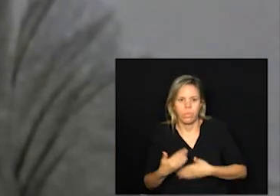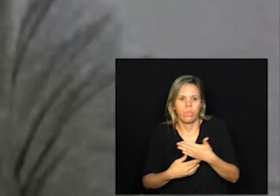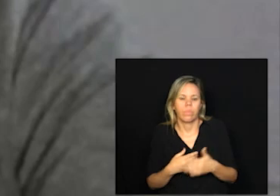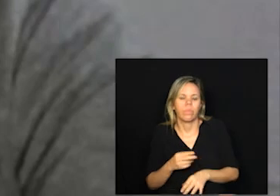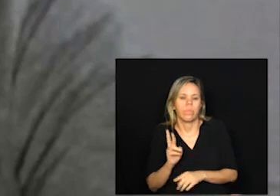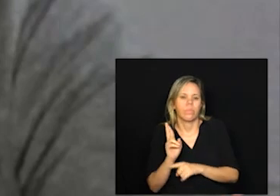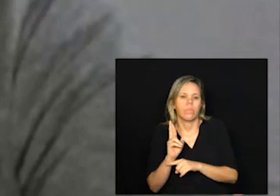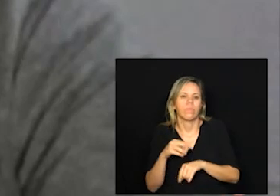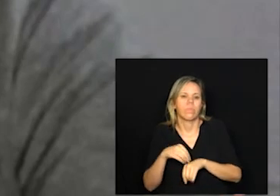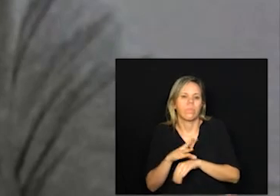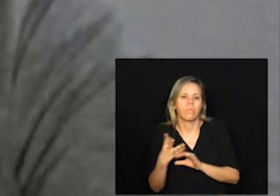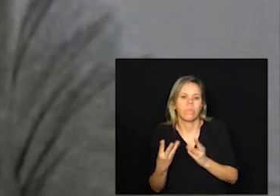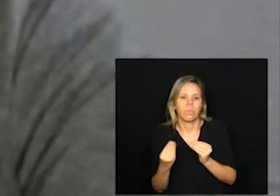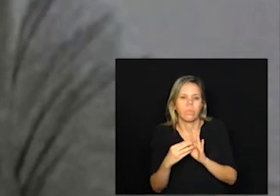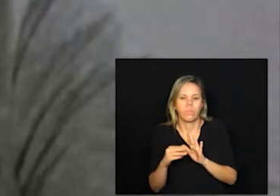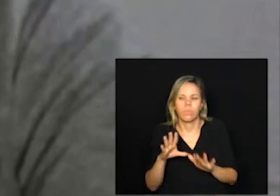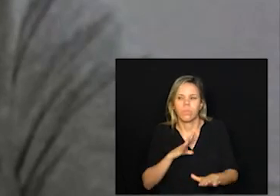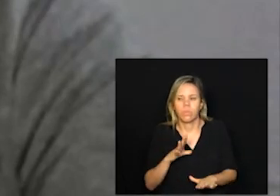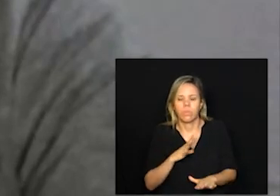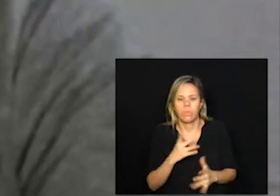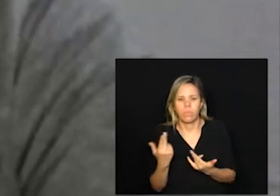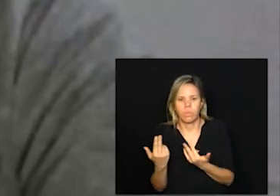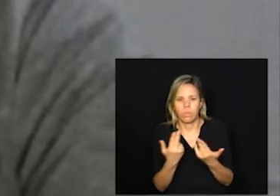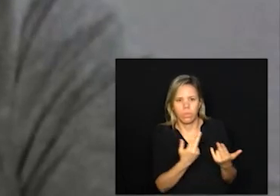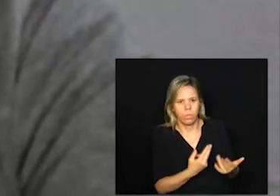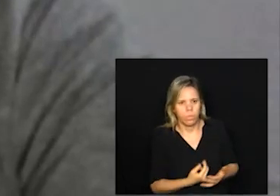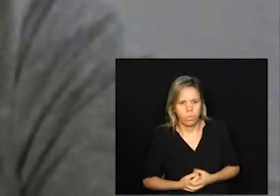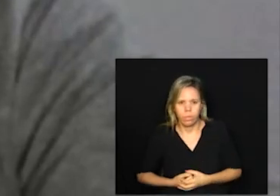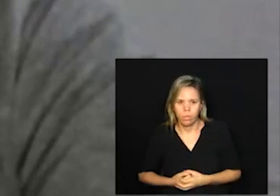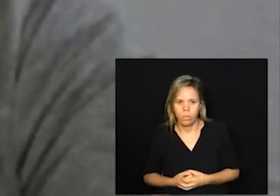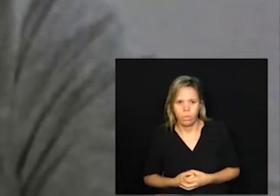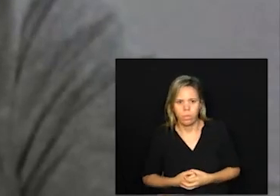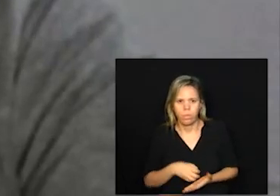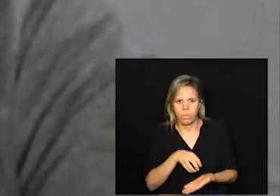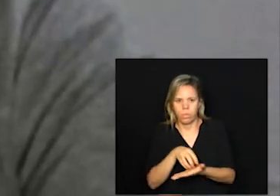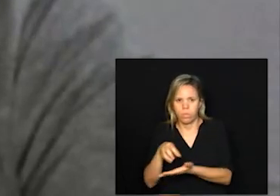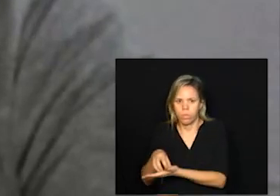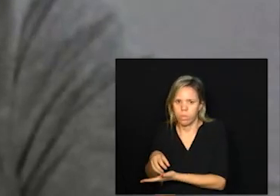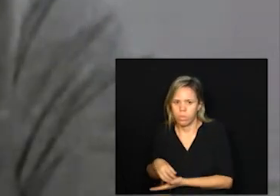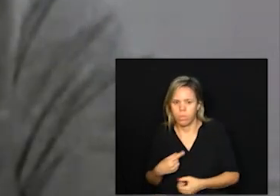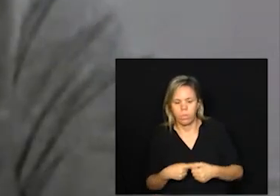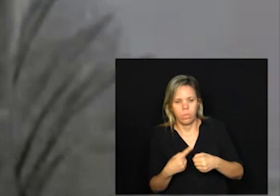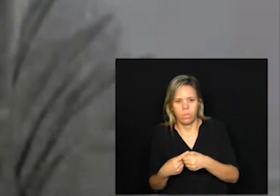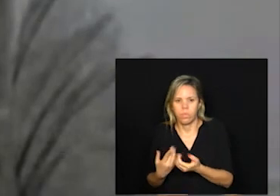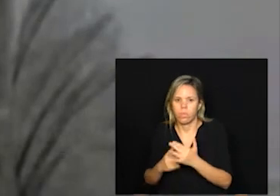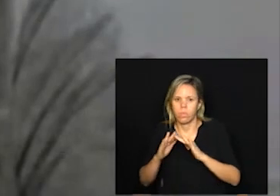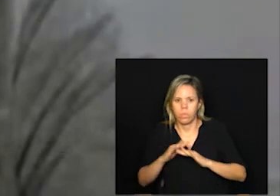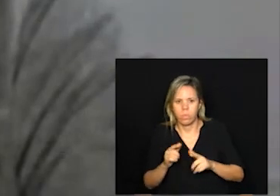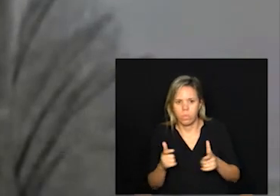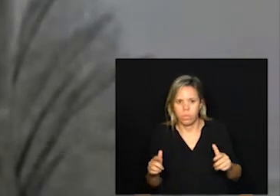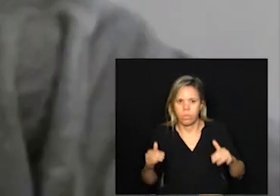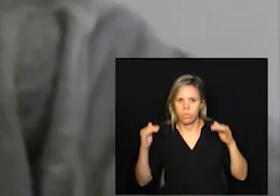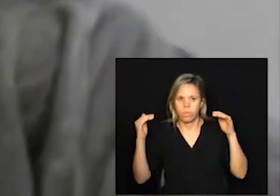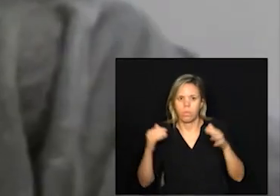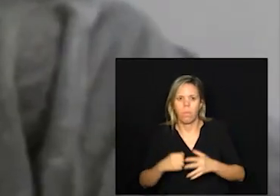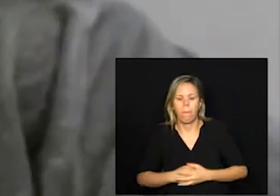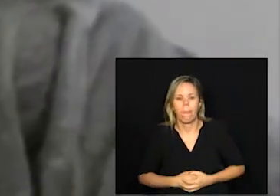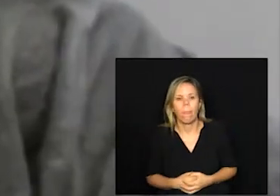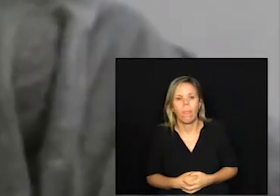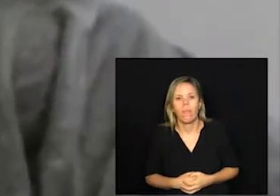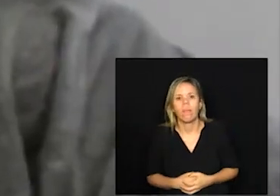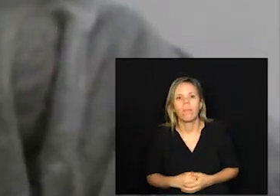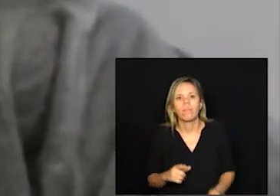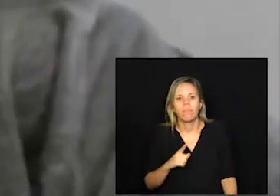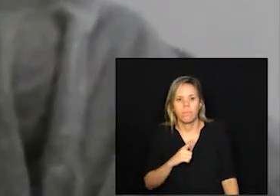de referência para muitas cidades, sobretudo redes municipais maiores, né? Mas